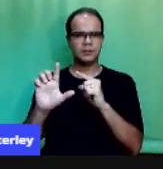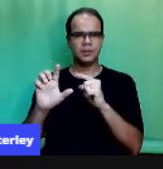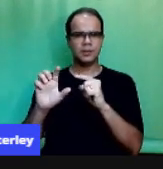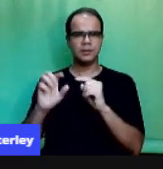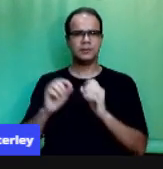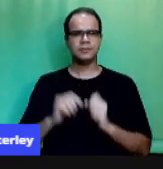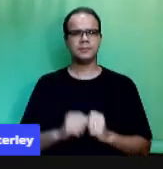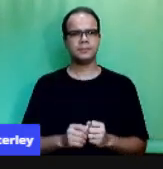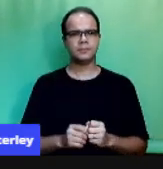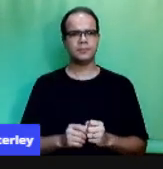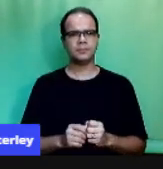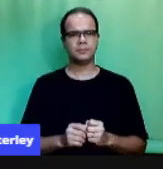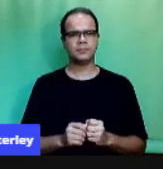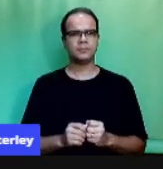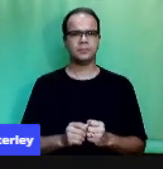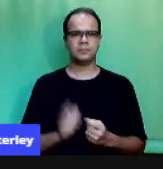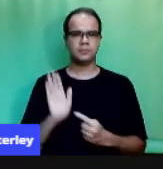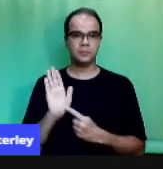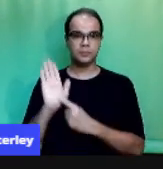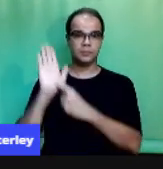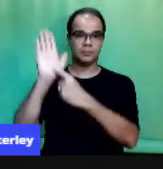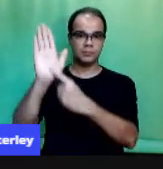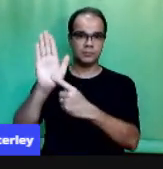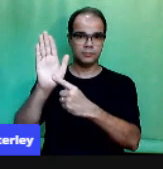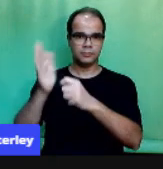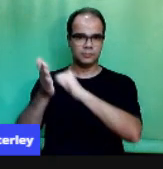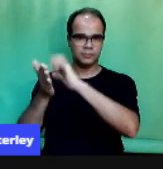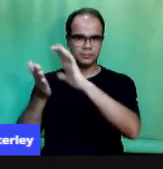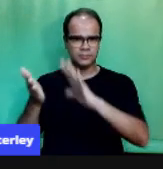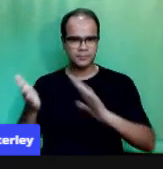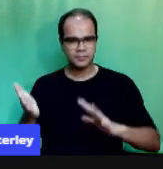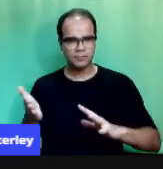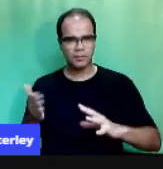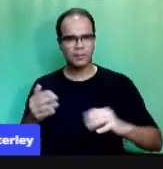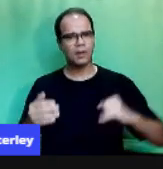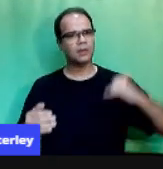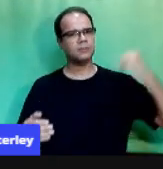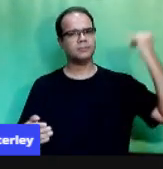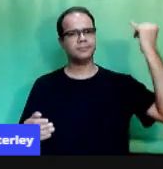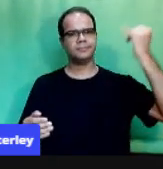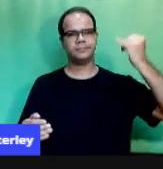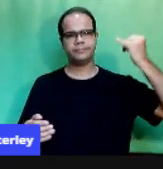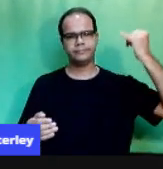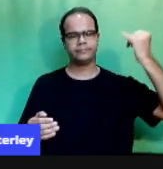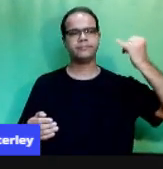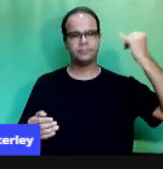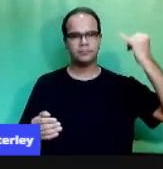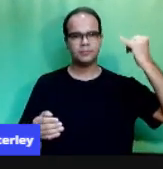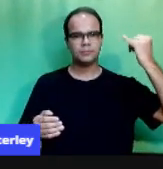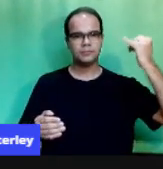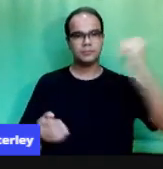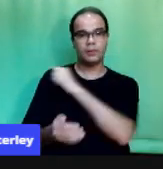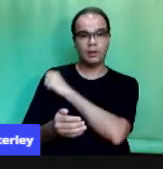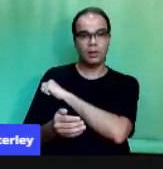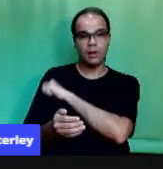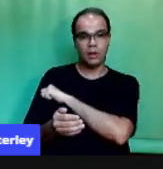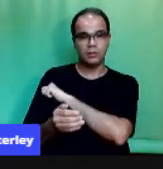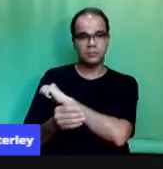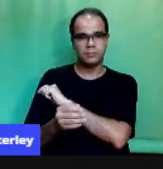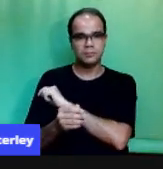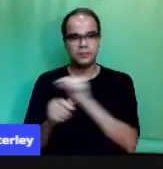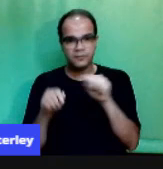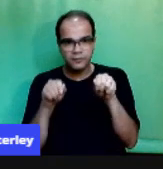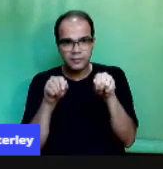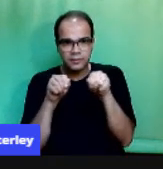disponibilizar as atividades importantes que os alunos irão fazer,